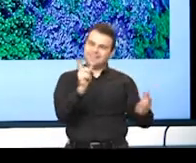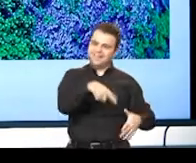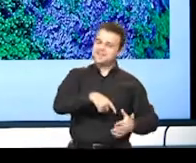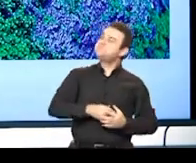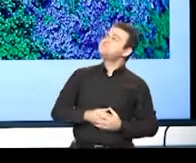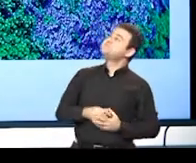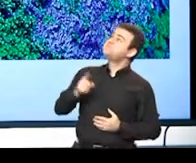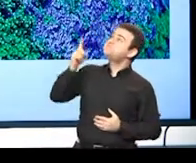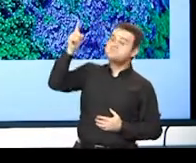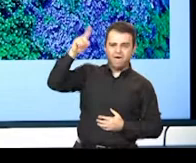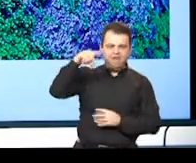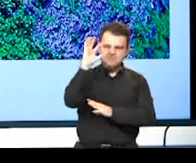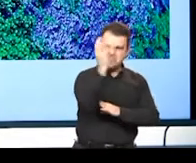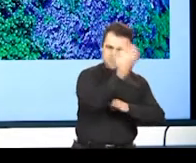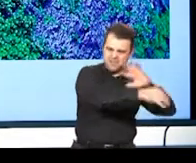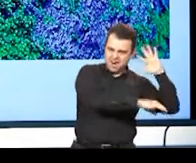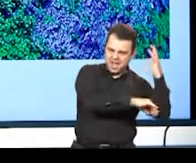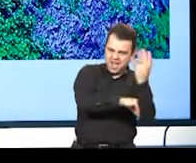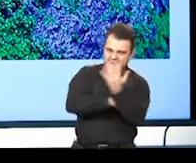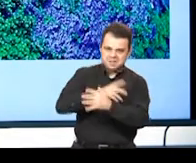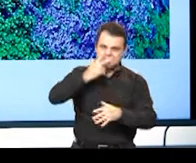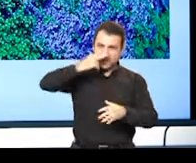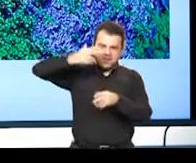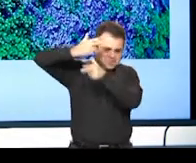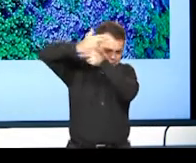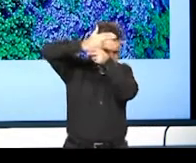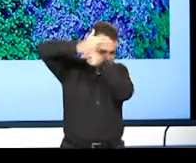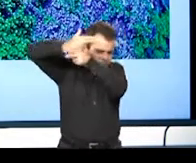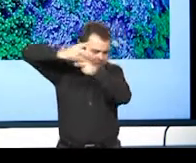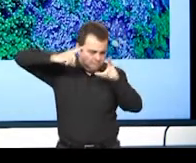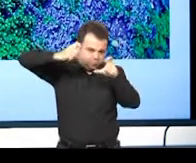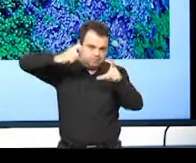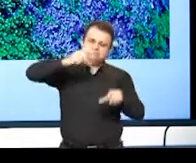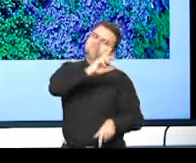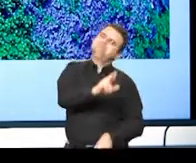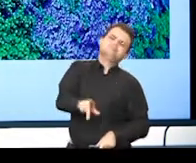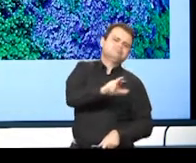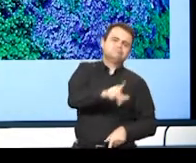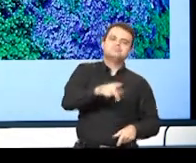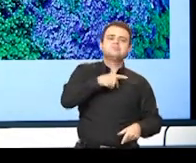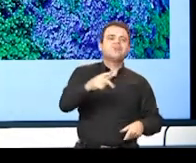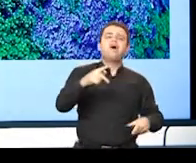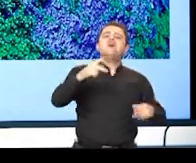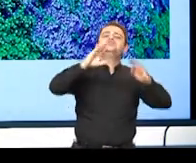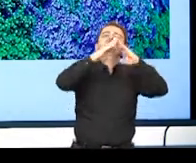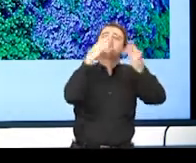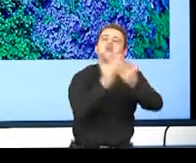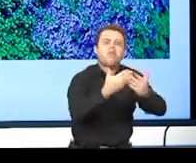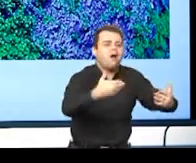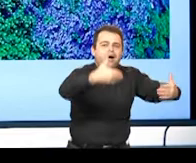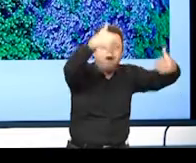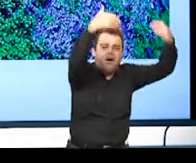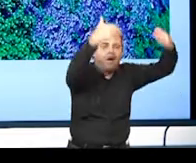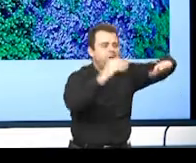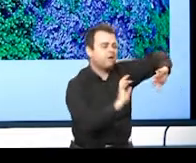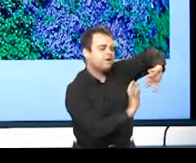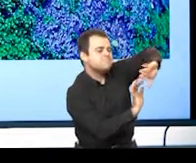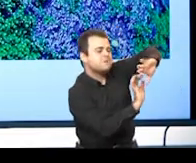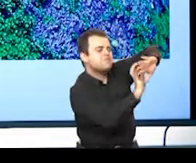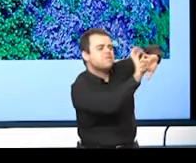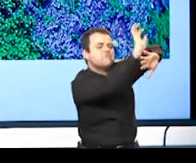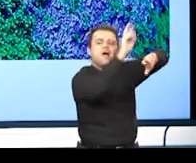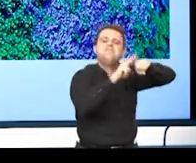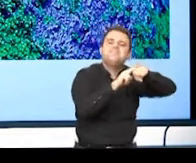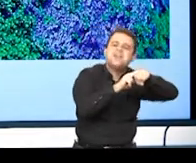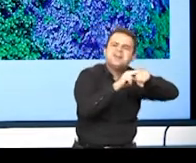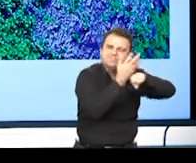possibilidades. Aqui parece uma floresta tirada por satélite, na verdade é uma parede da horta da escola, com chuva e ela